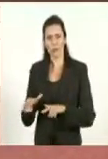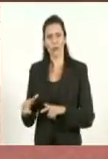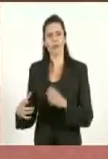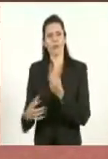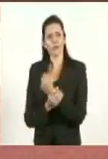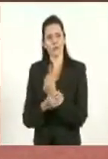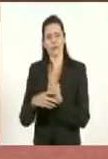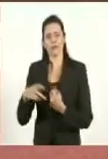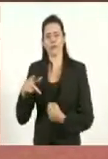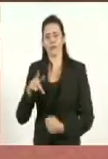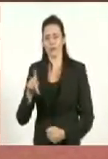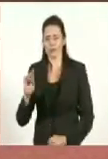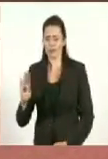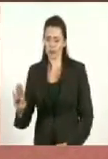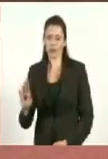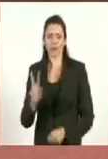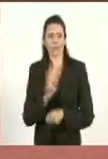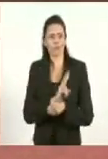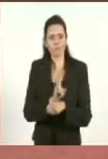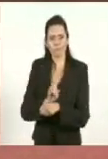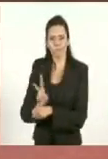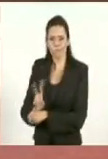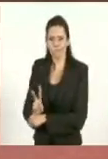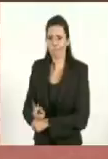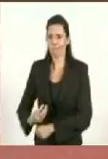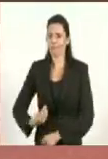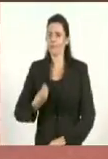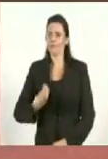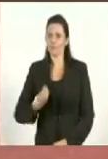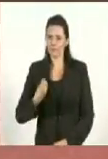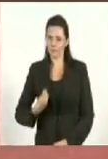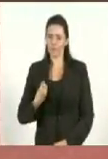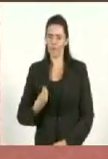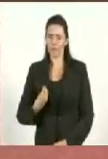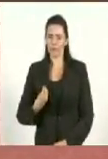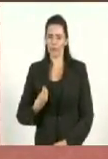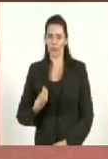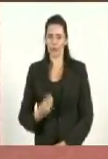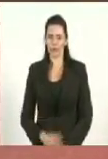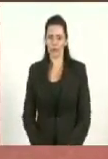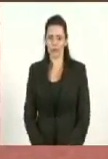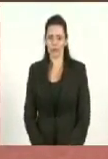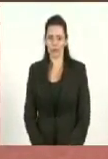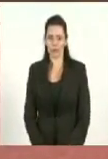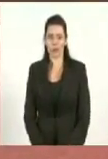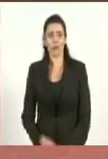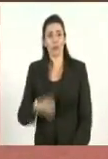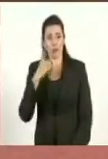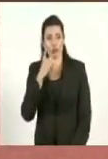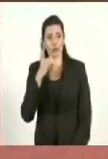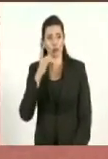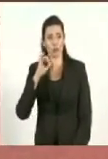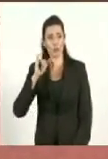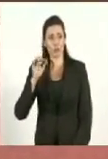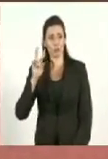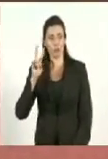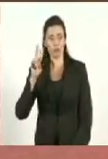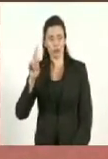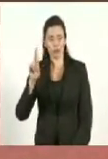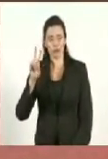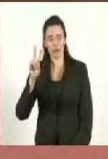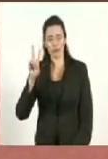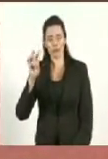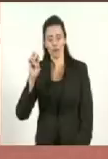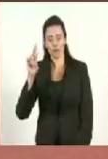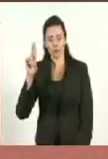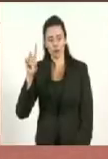com a defesa que sempre tiveram da vida, da integridade física realmente das pessoas. Júnior Verde, concede, por gentileza, uma parte? Pois